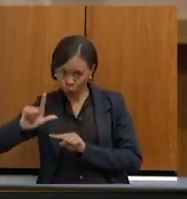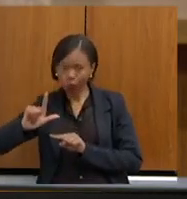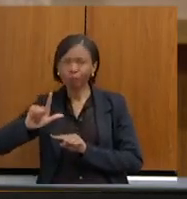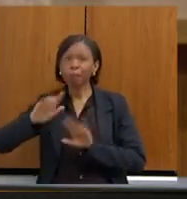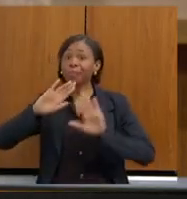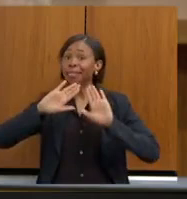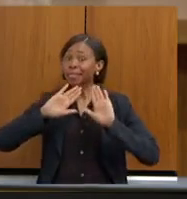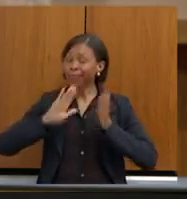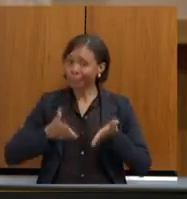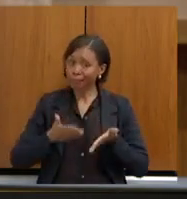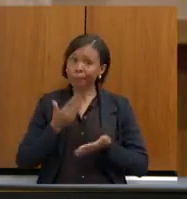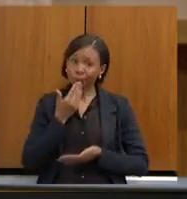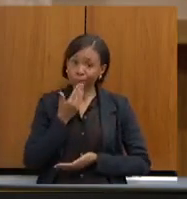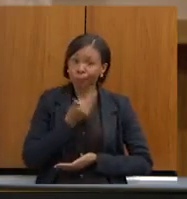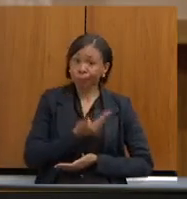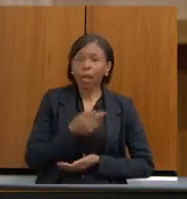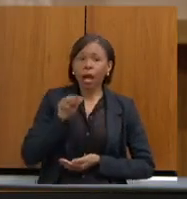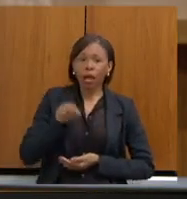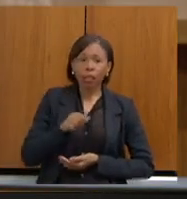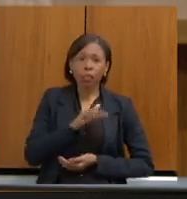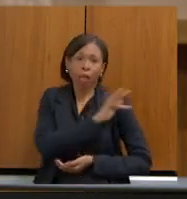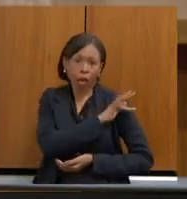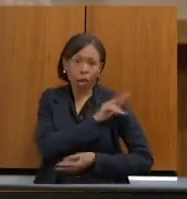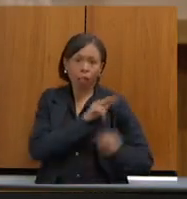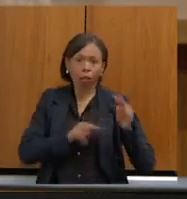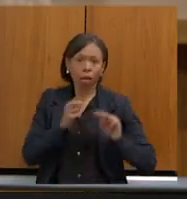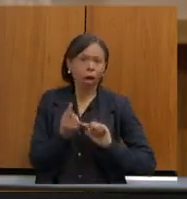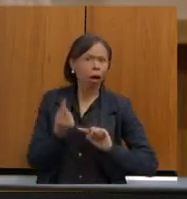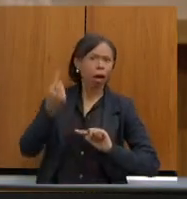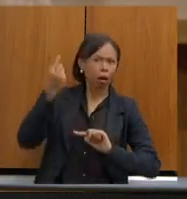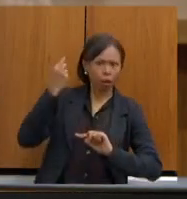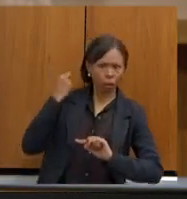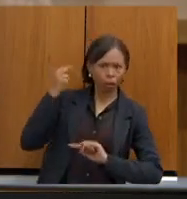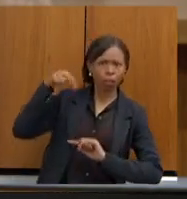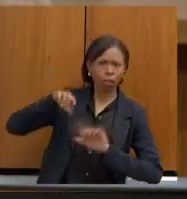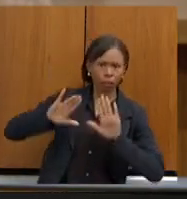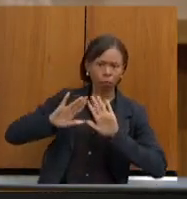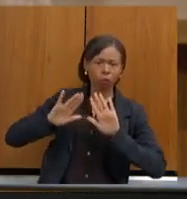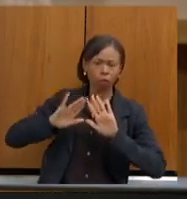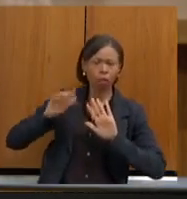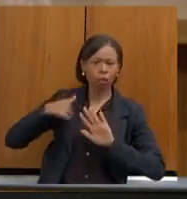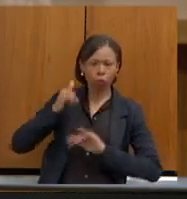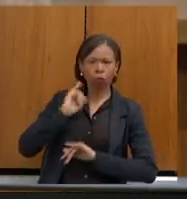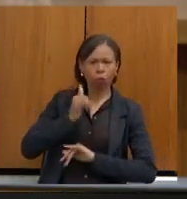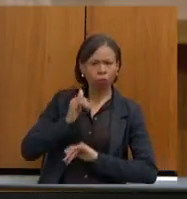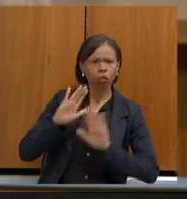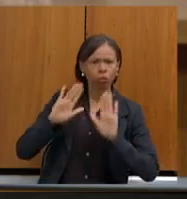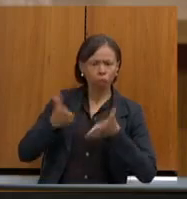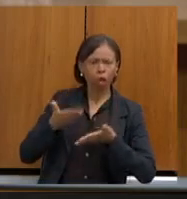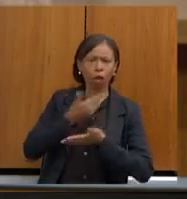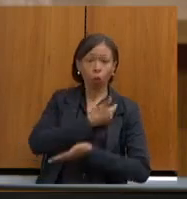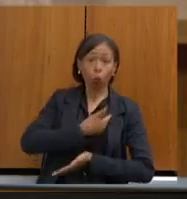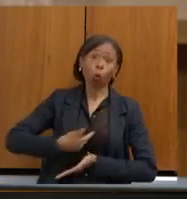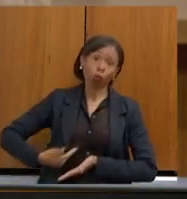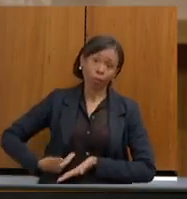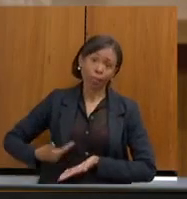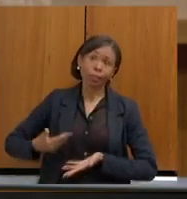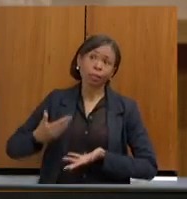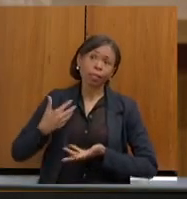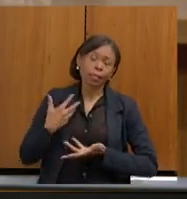e eu disse isso na Assembleia fiscaliza das últimas vezes que estive ao governo do estado e